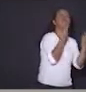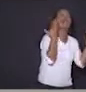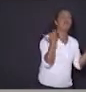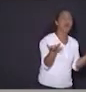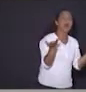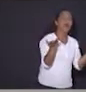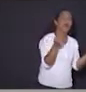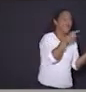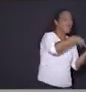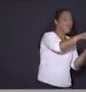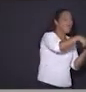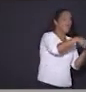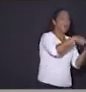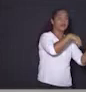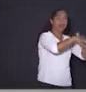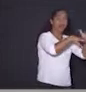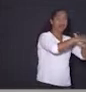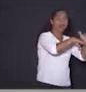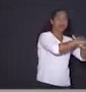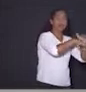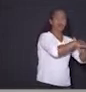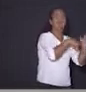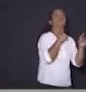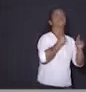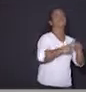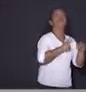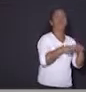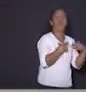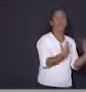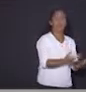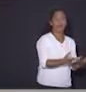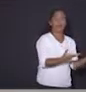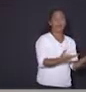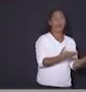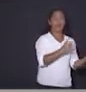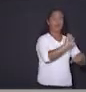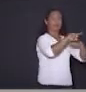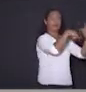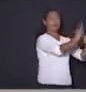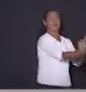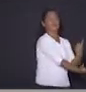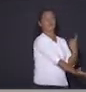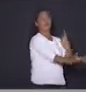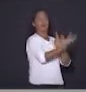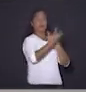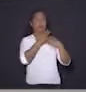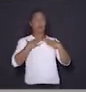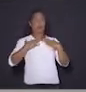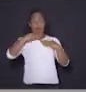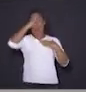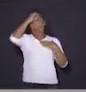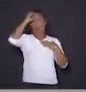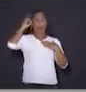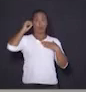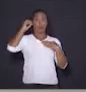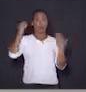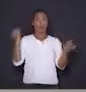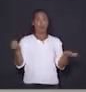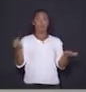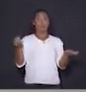combinados e recombinadas para que decisões sejam tomadas sobre nós sem nós cimento